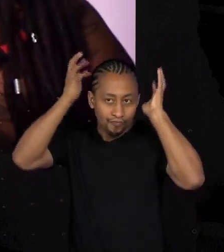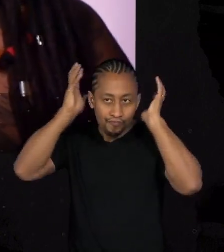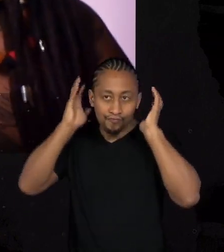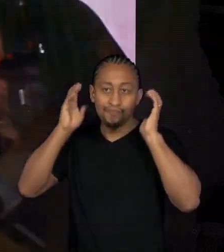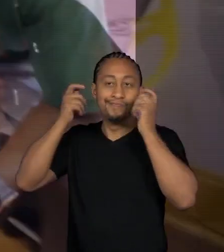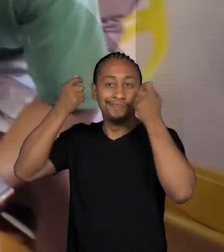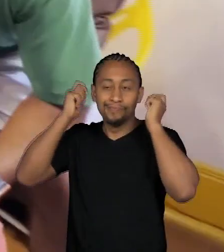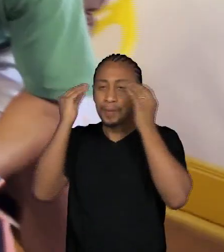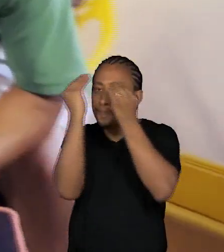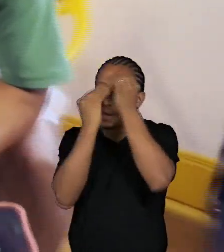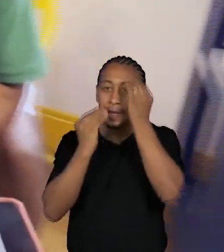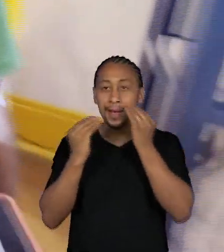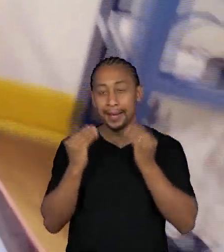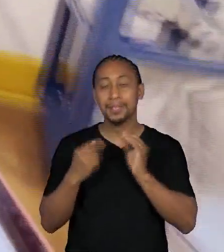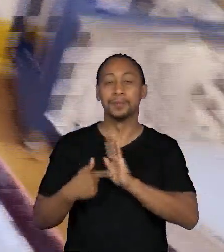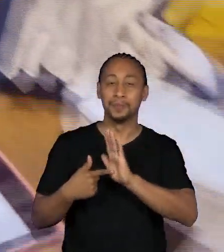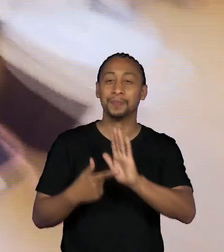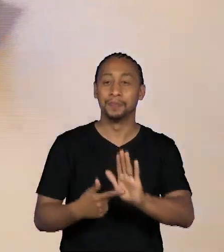uma maquiagem.